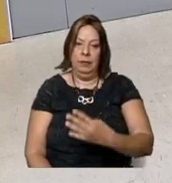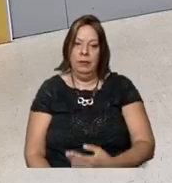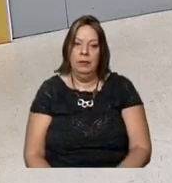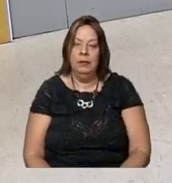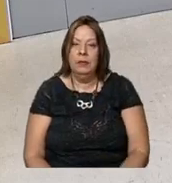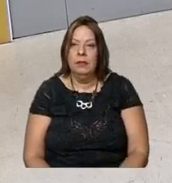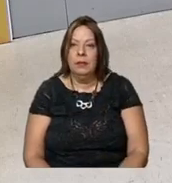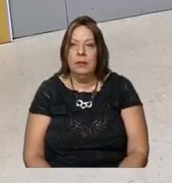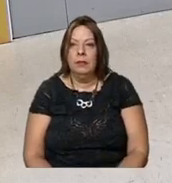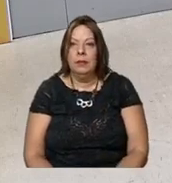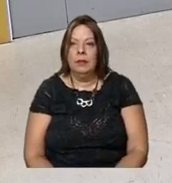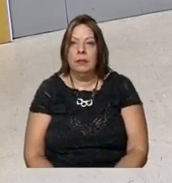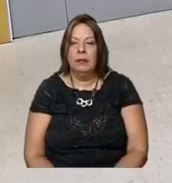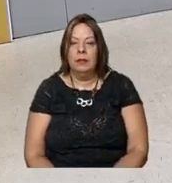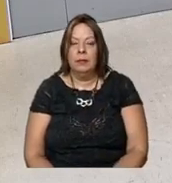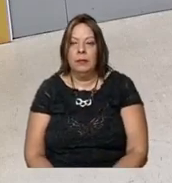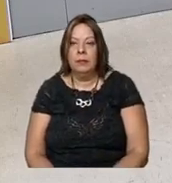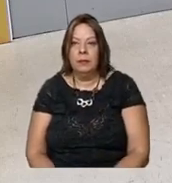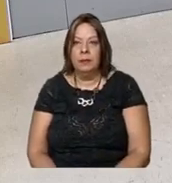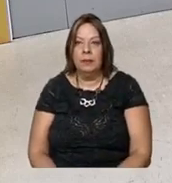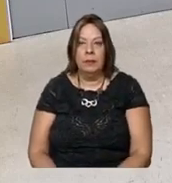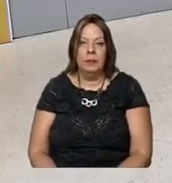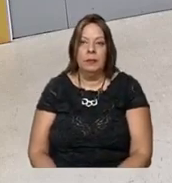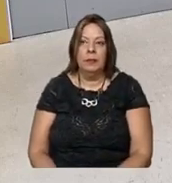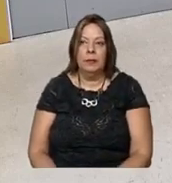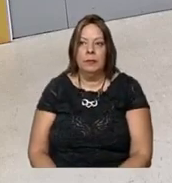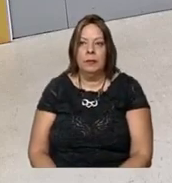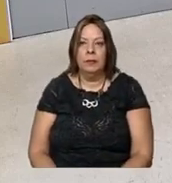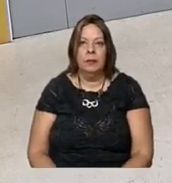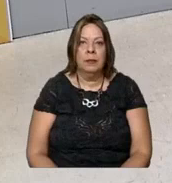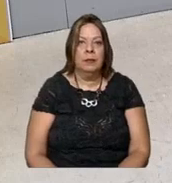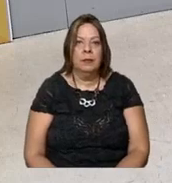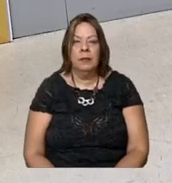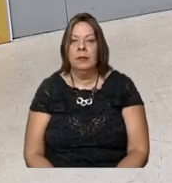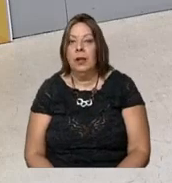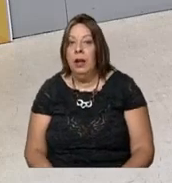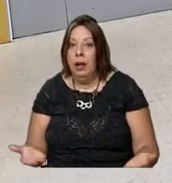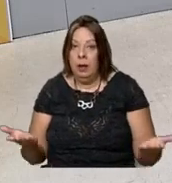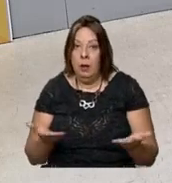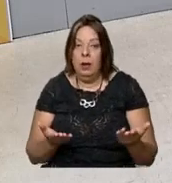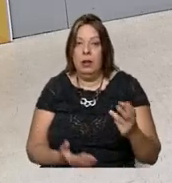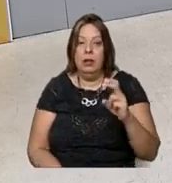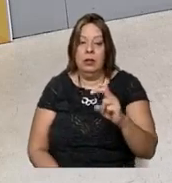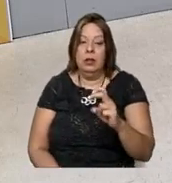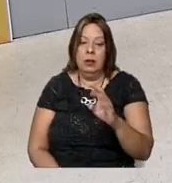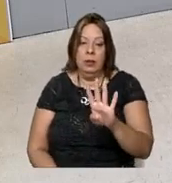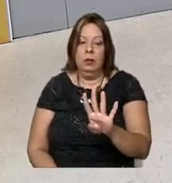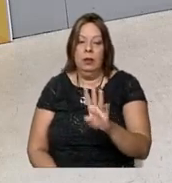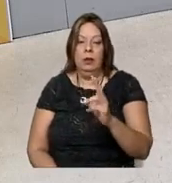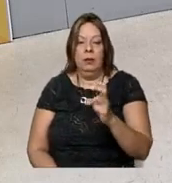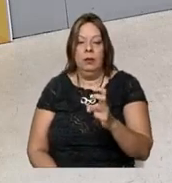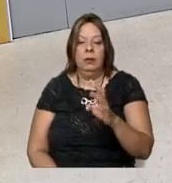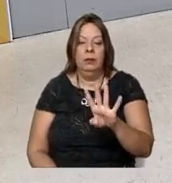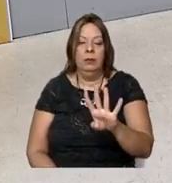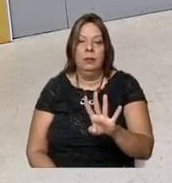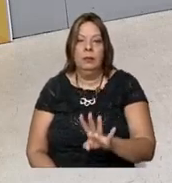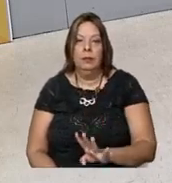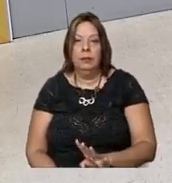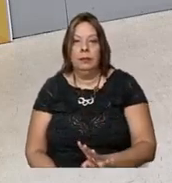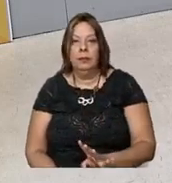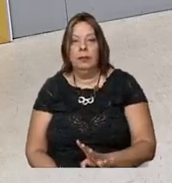34, 34, marcou 34. Então marca 54, 54,